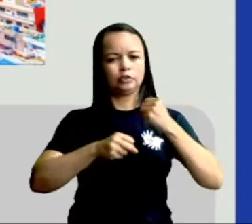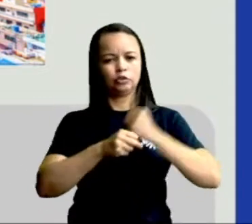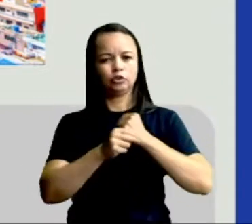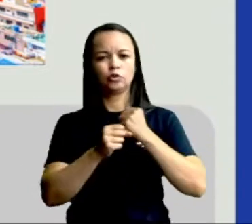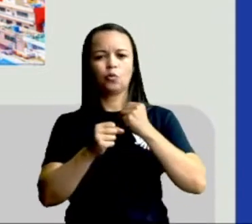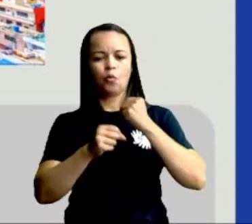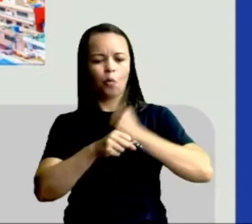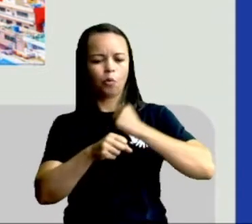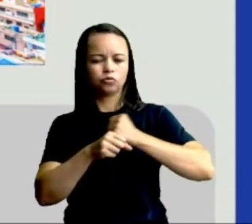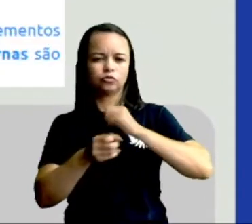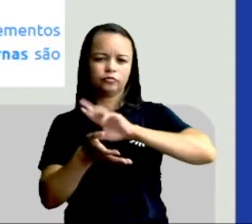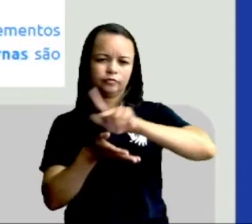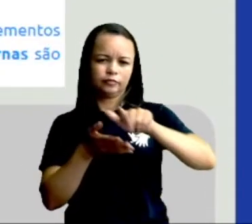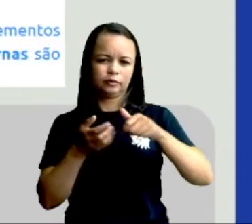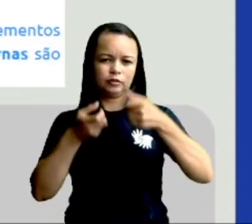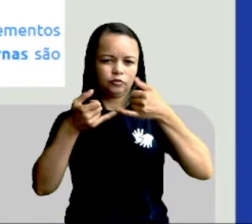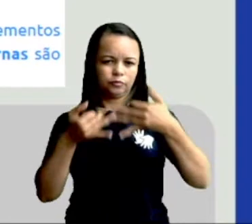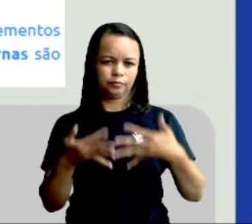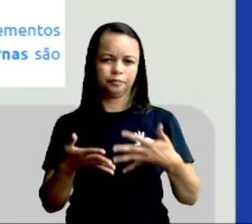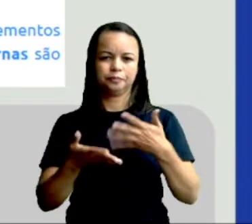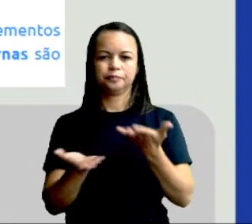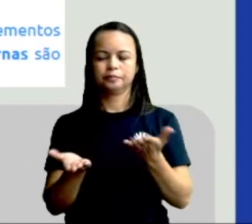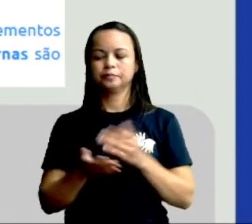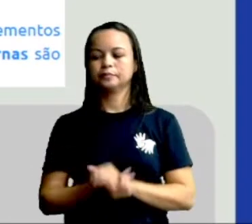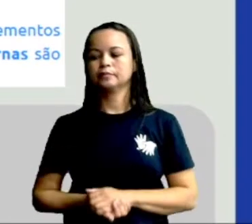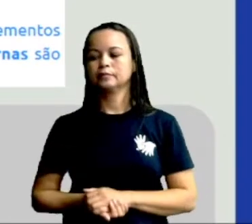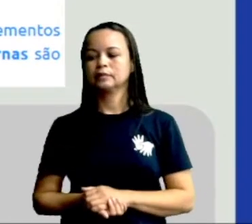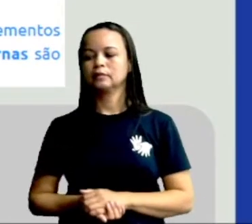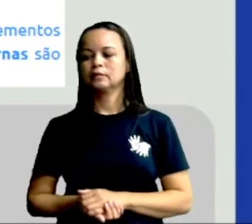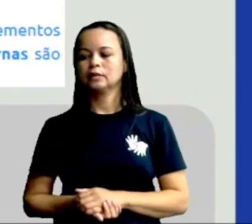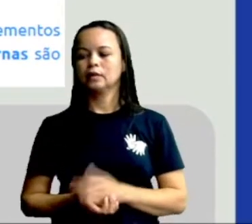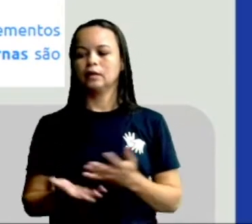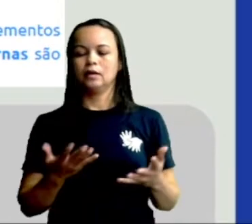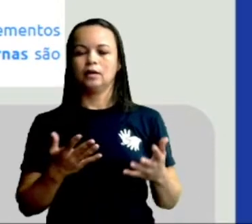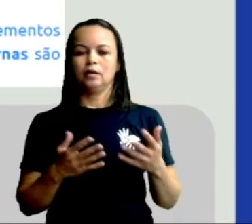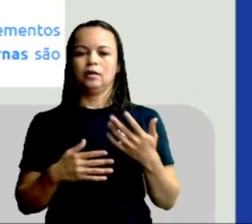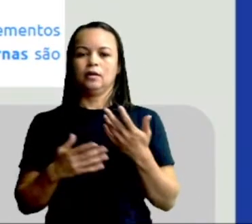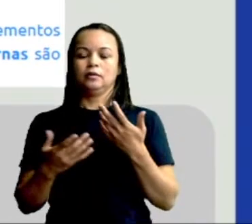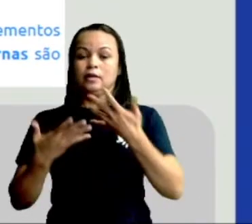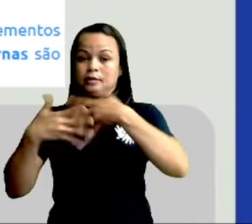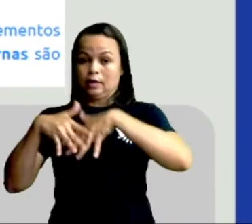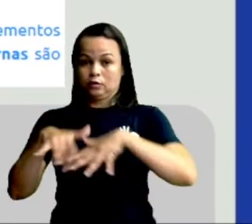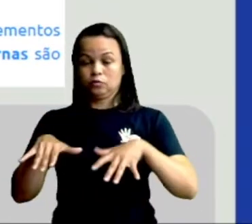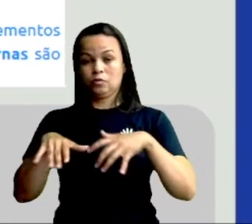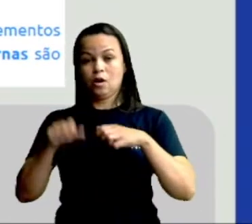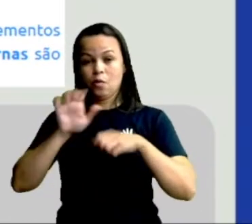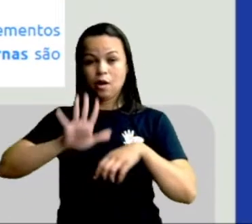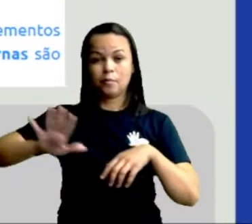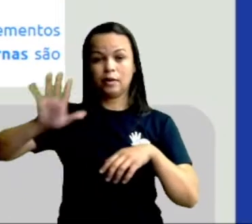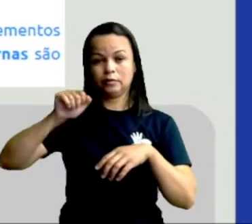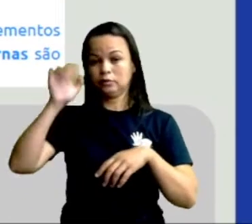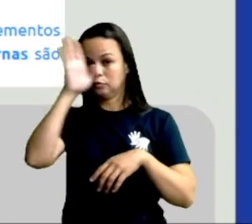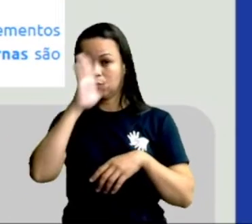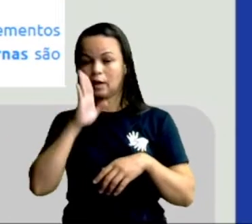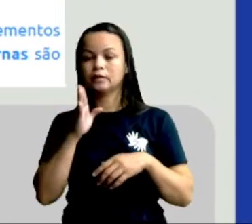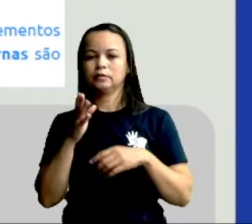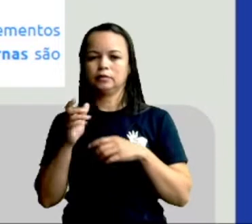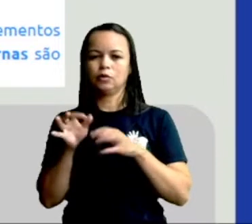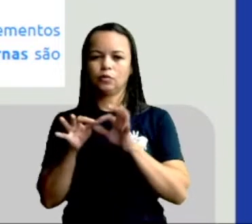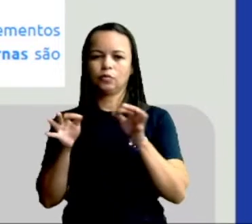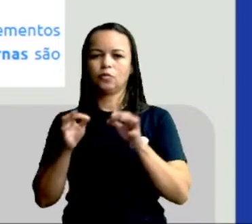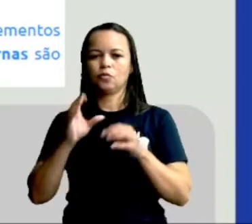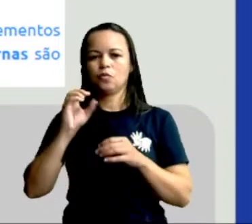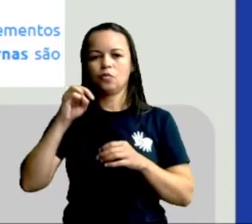como eu expliquei para vocês tá bom a paisagem natural brasileira o Brasil é um país de extensão